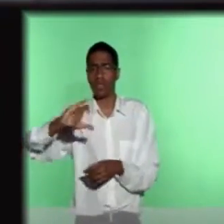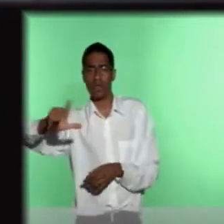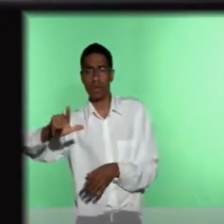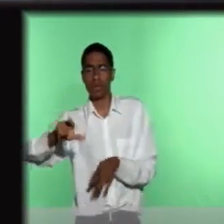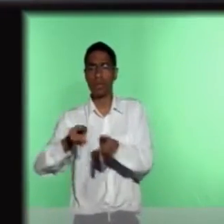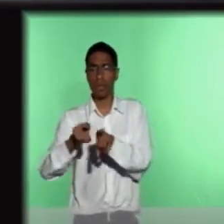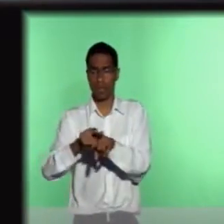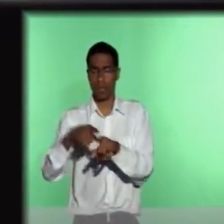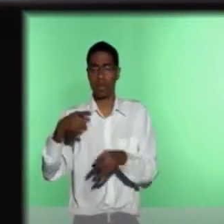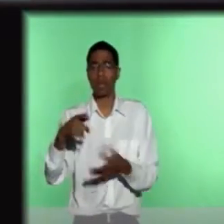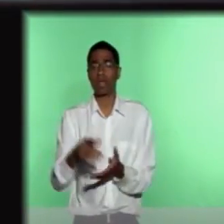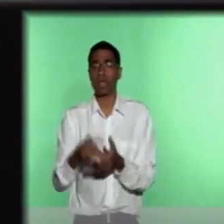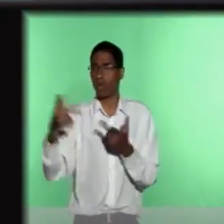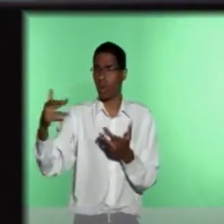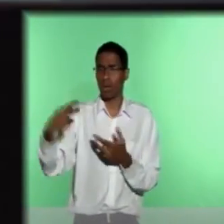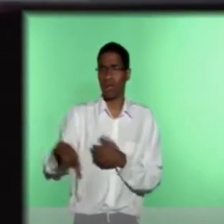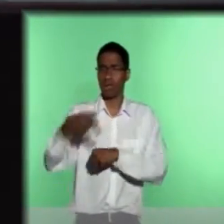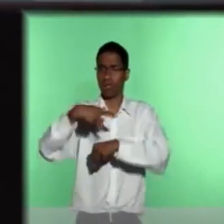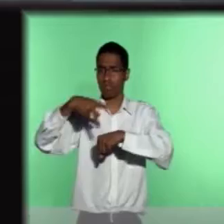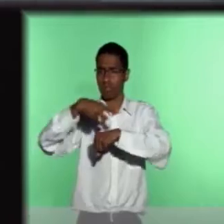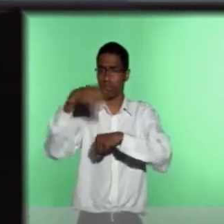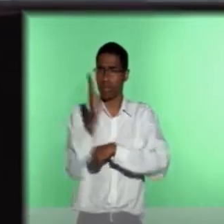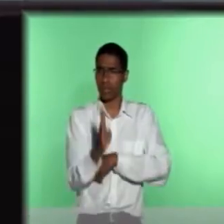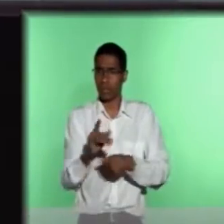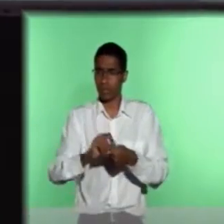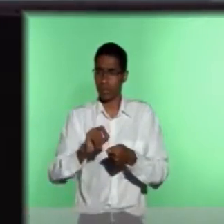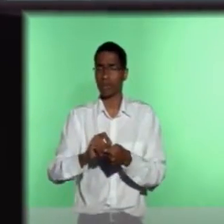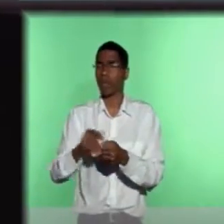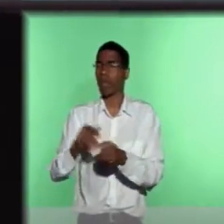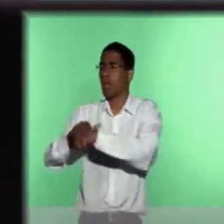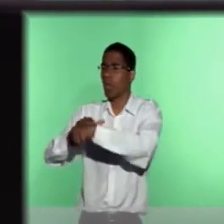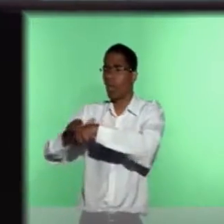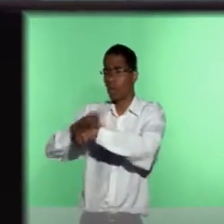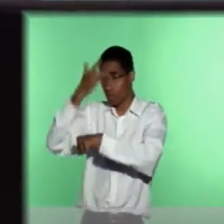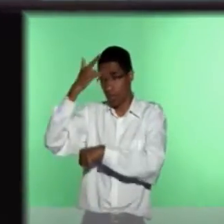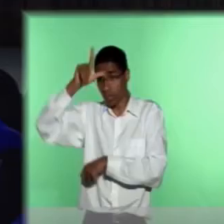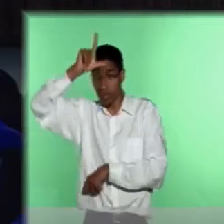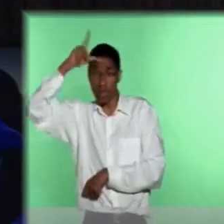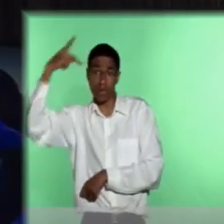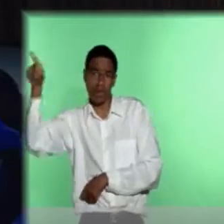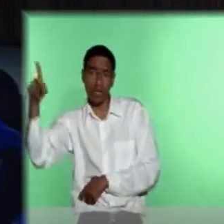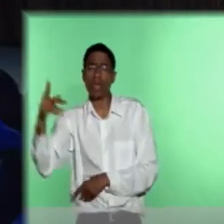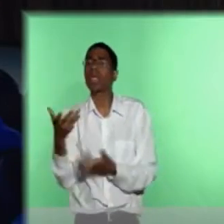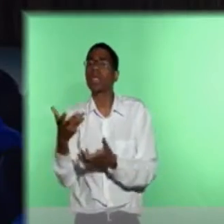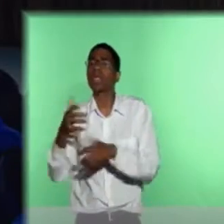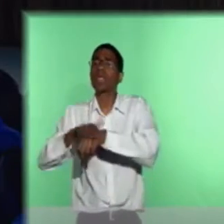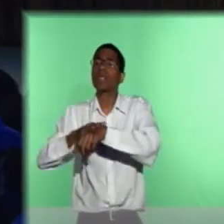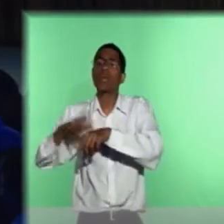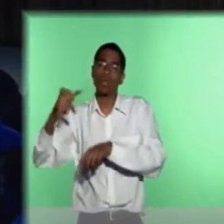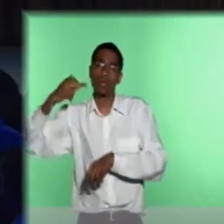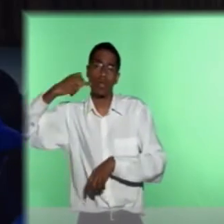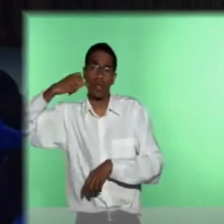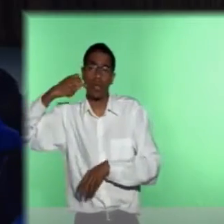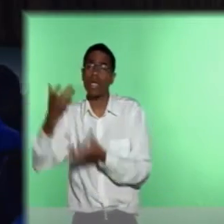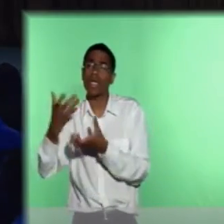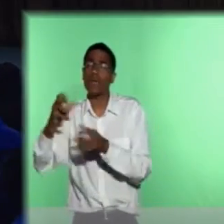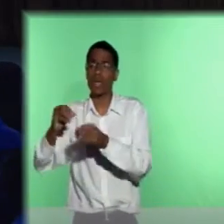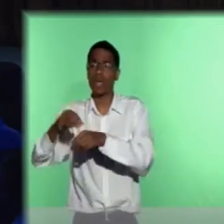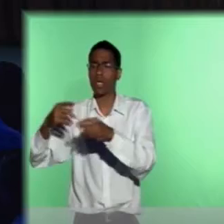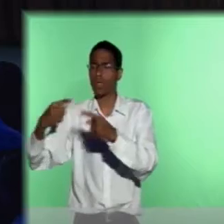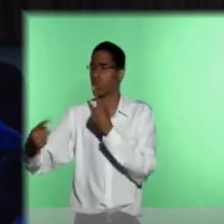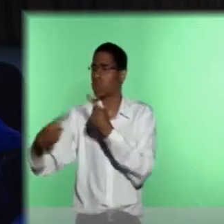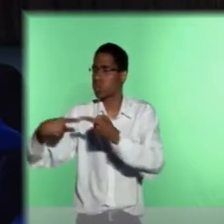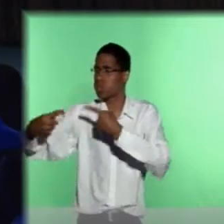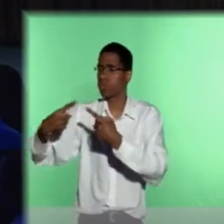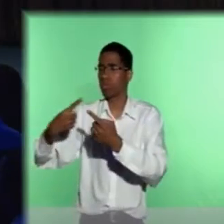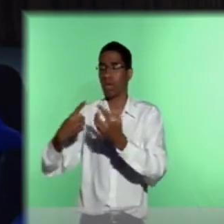gente foi para Angola, conversando com o ministro da Educação de Angola, ele queria discutir conosco e que a gente apoiasse a cobrança da